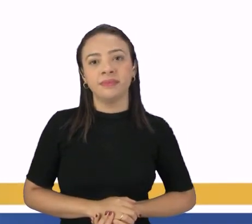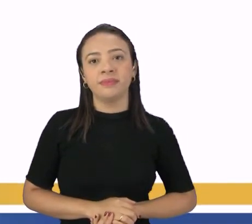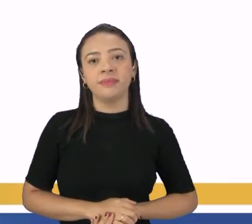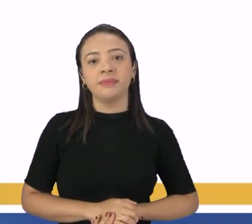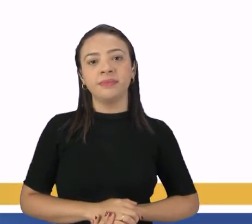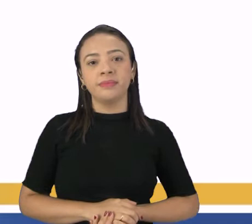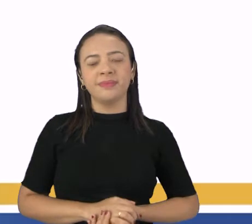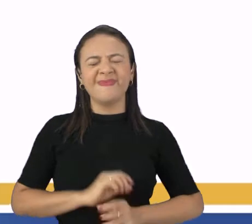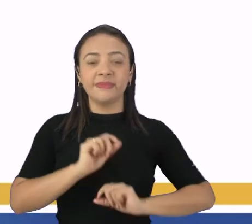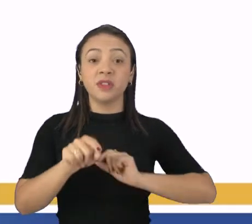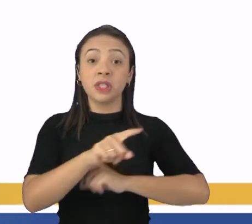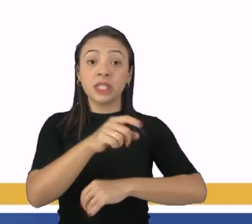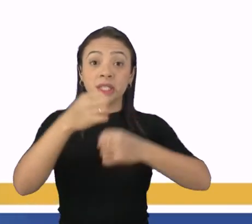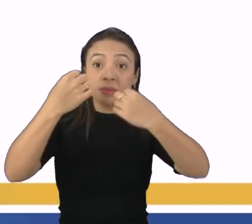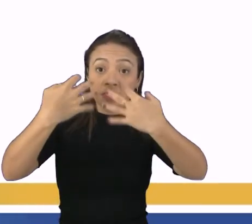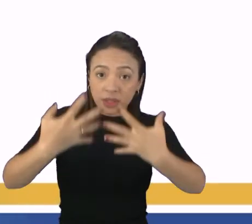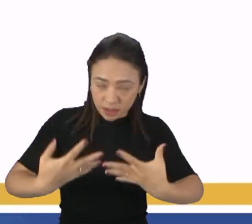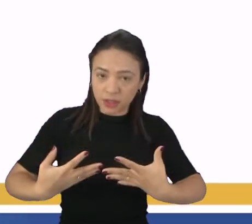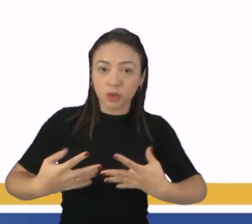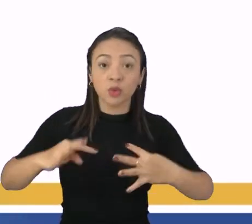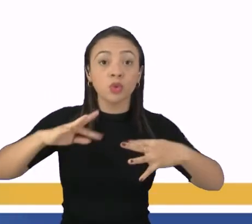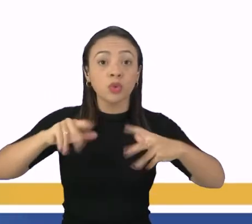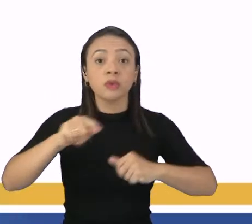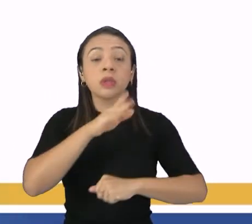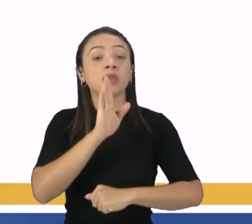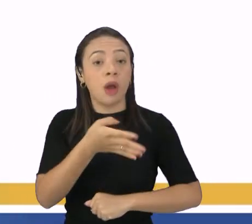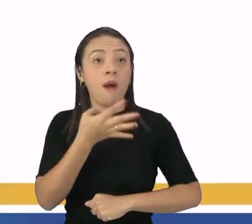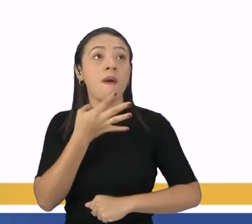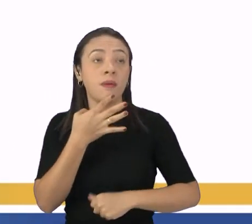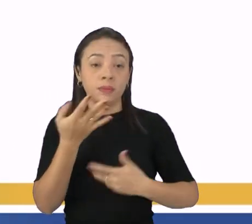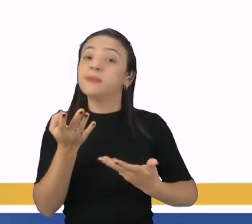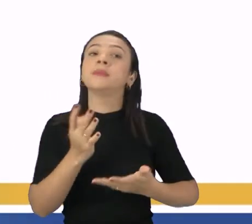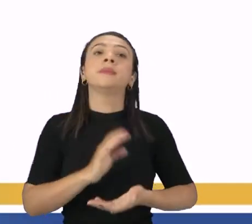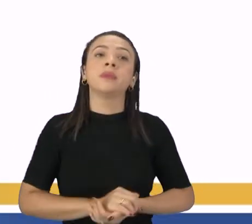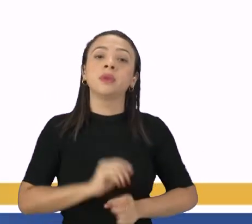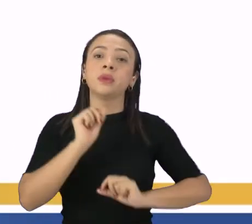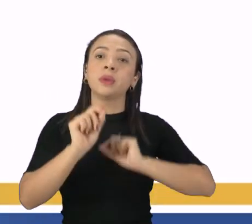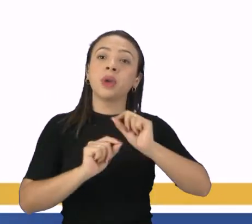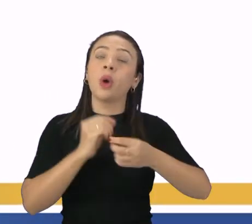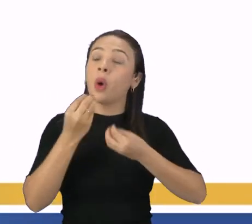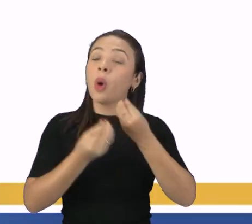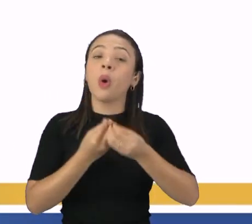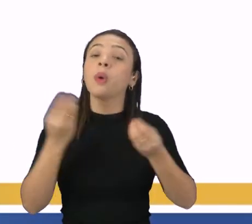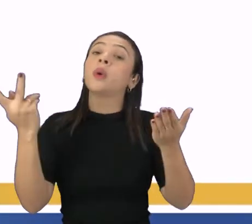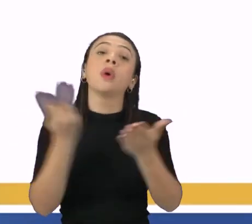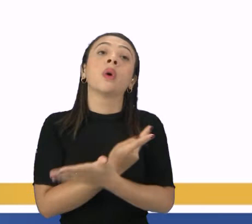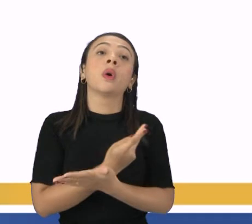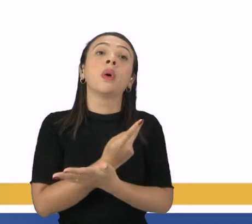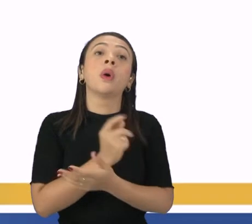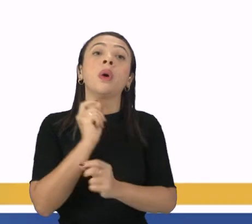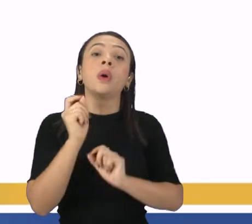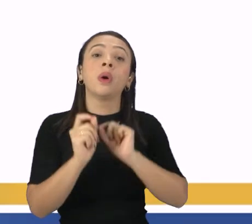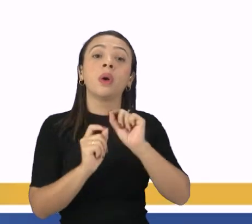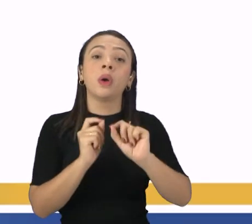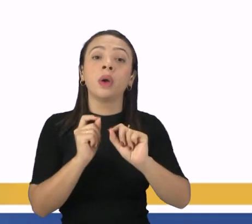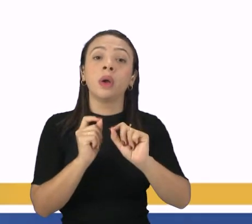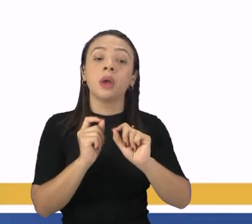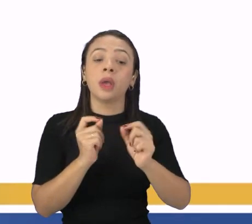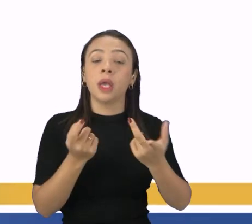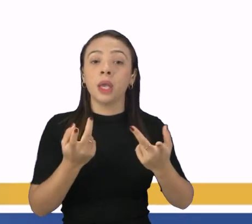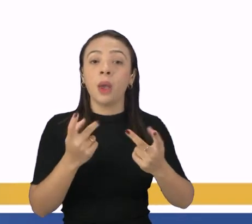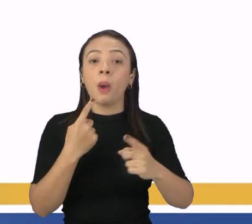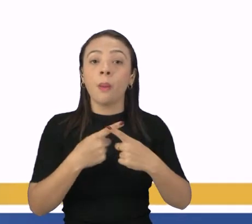ela pediu que vocês explicassem, de acordo com os conhecimentos anatômicos de vocês, como funciona, né, o porquê da laqueadura